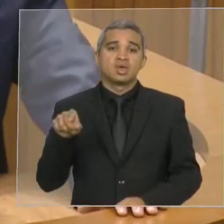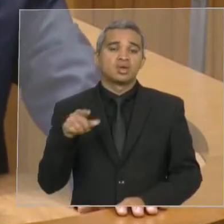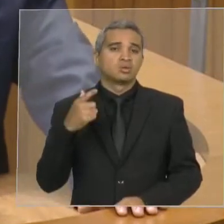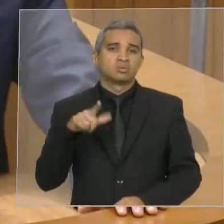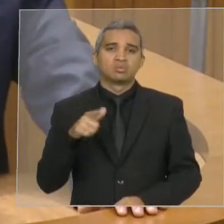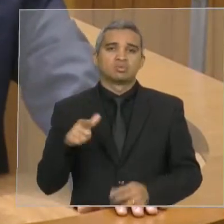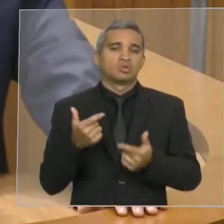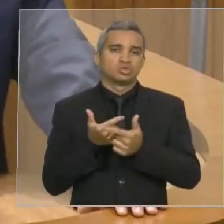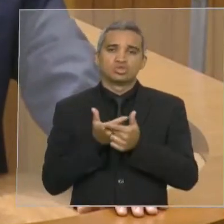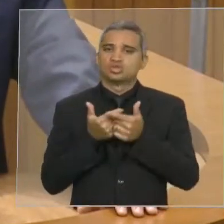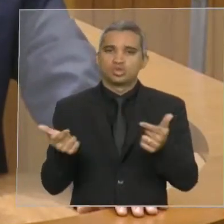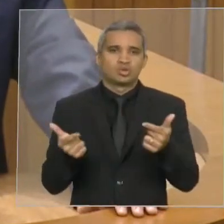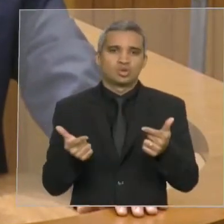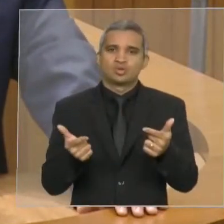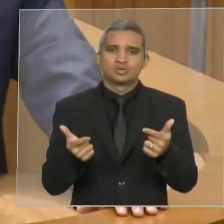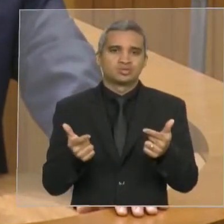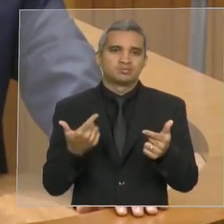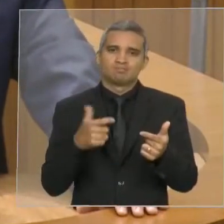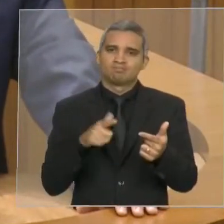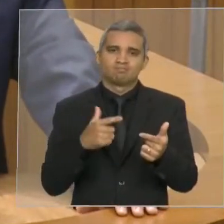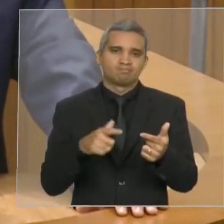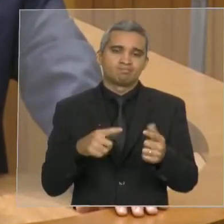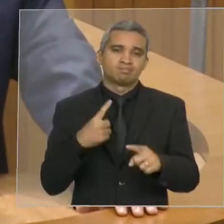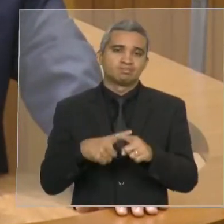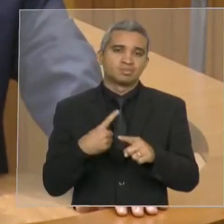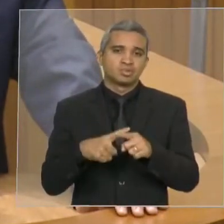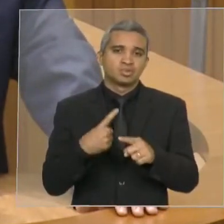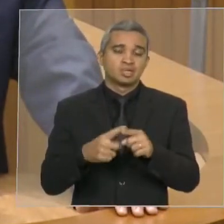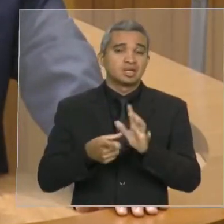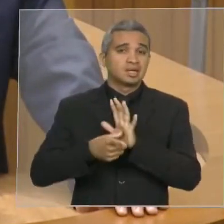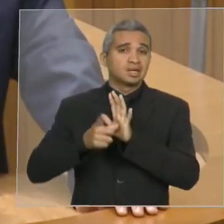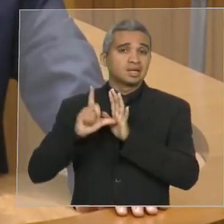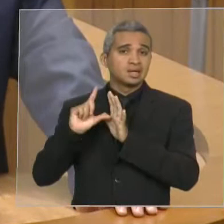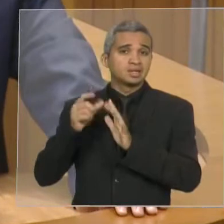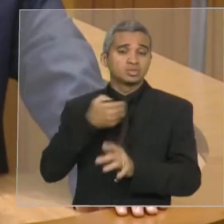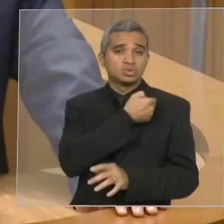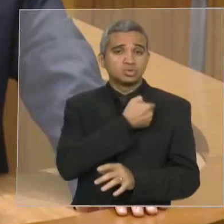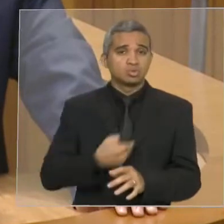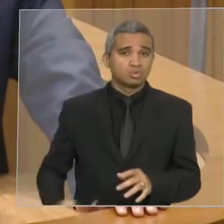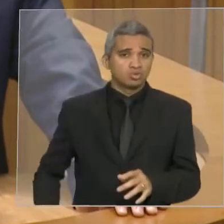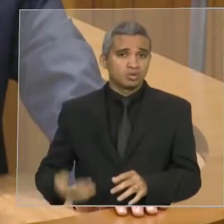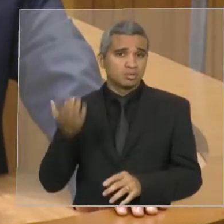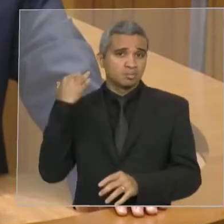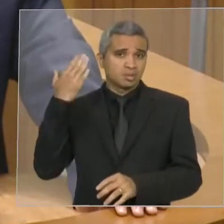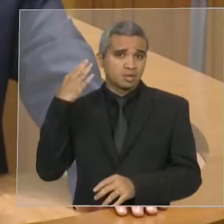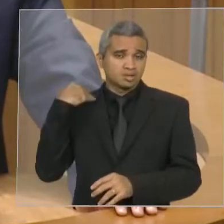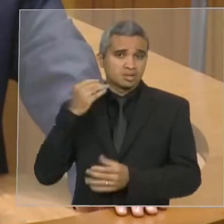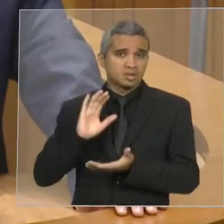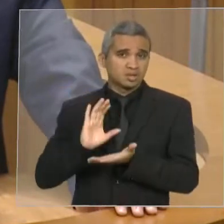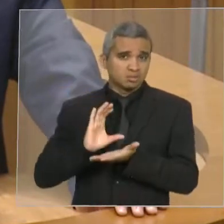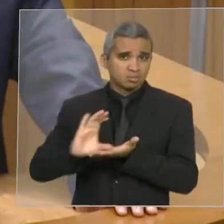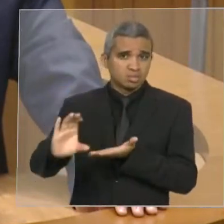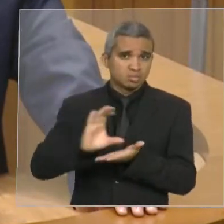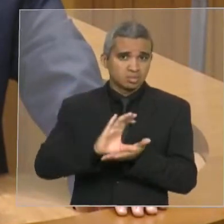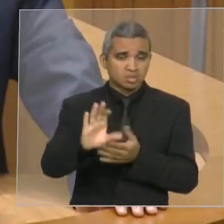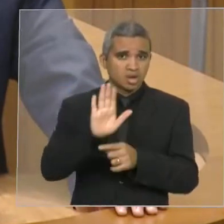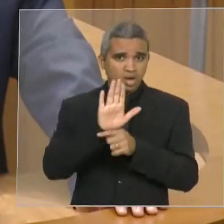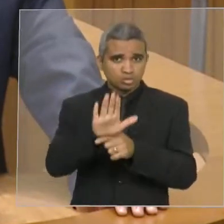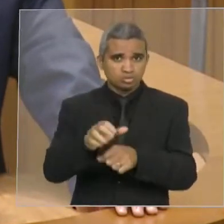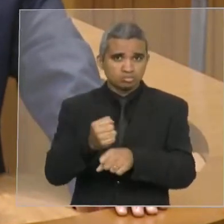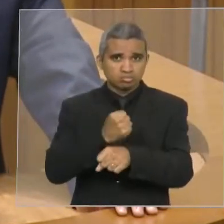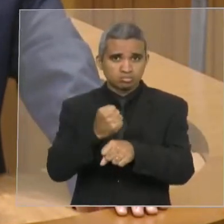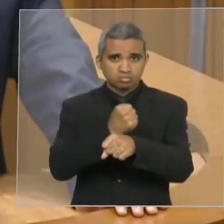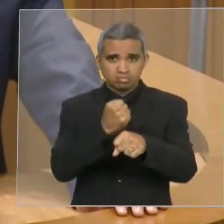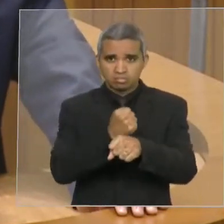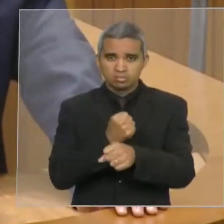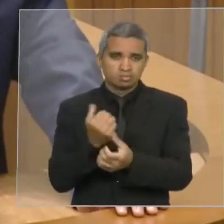terem obras sendo feitas pelo governo do Estado, no governo passado, e tendo sido concluída nesse. A